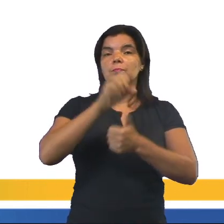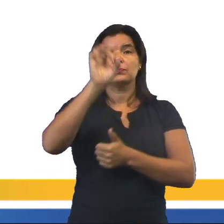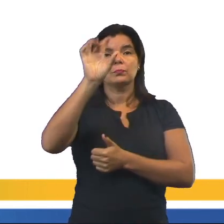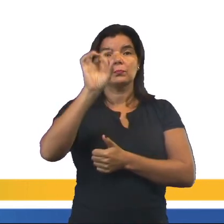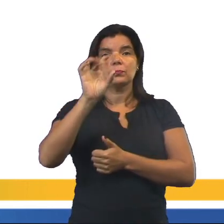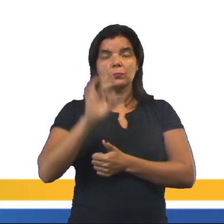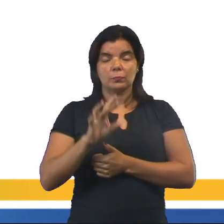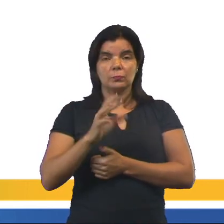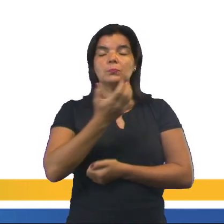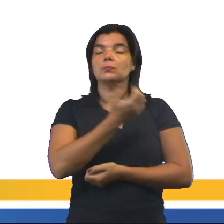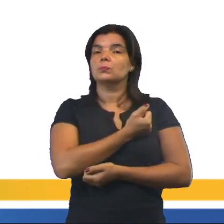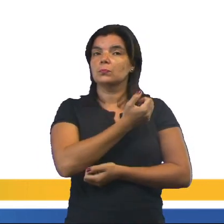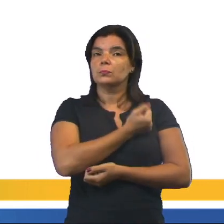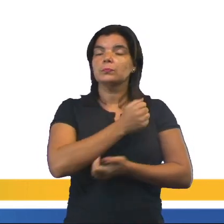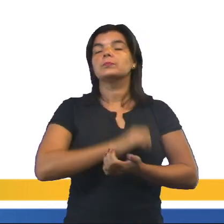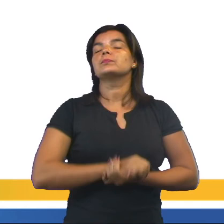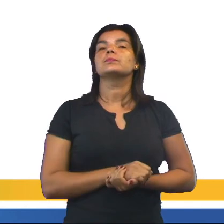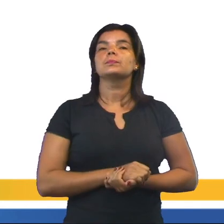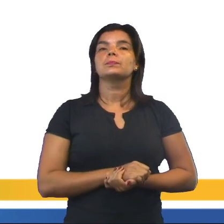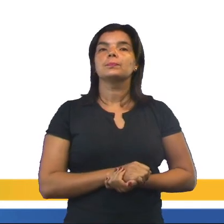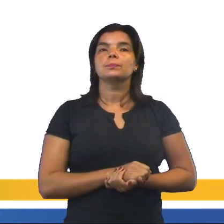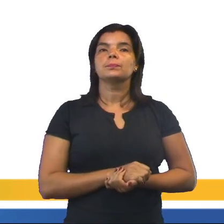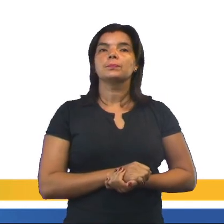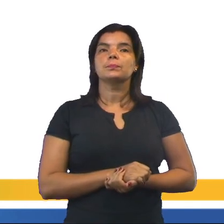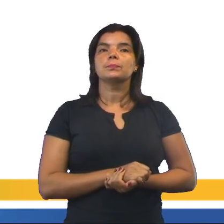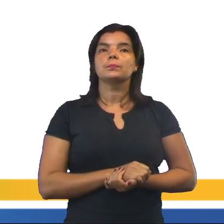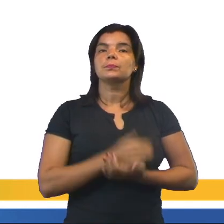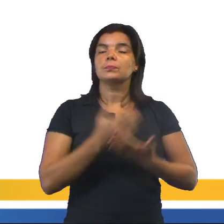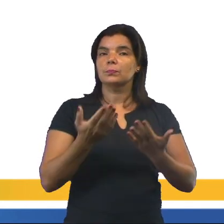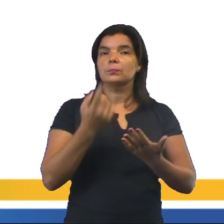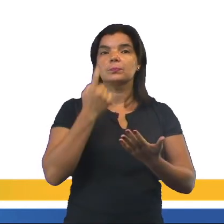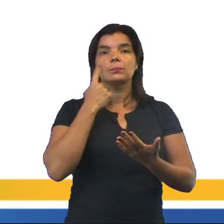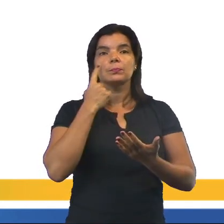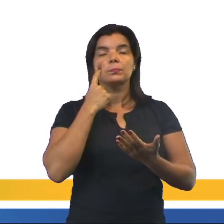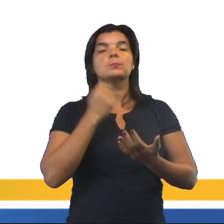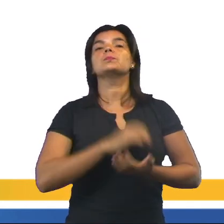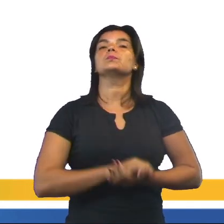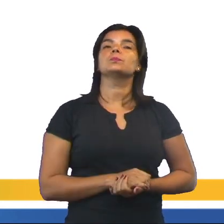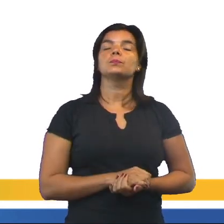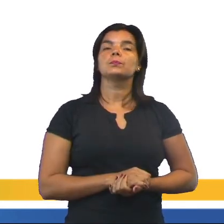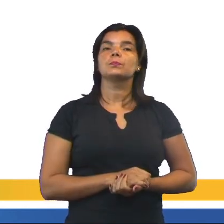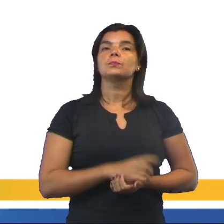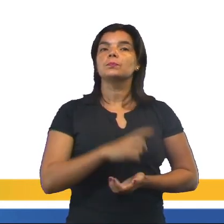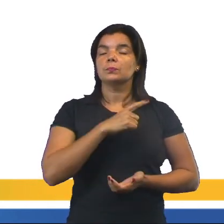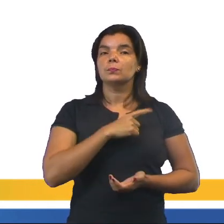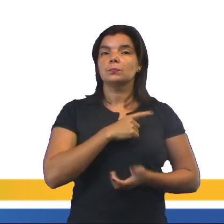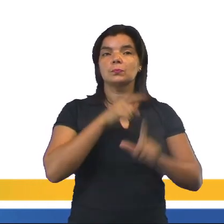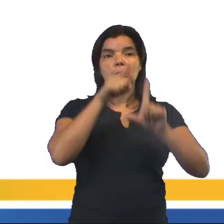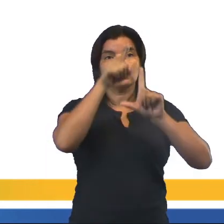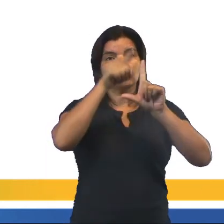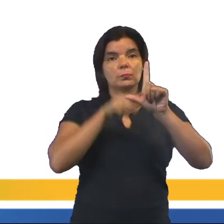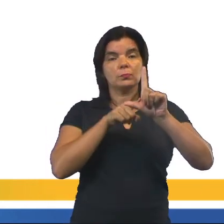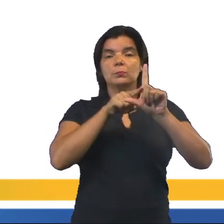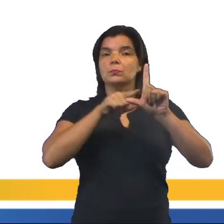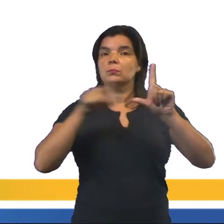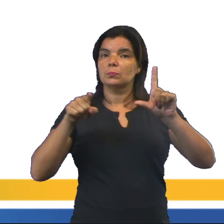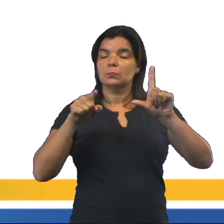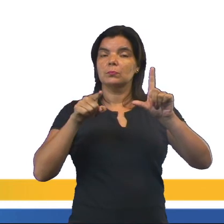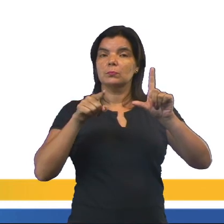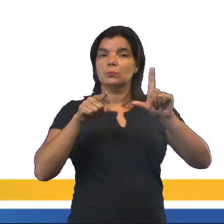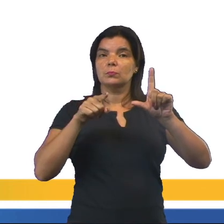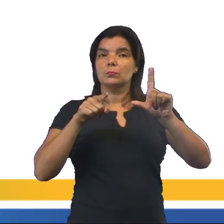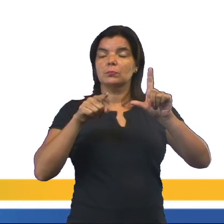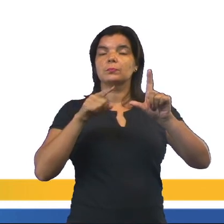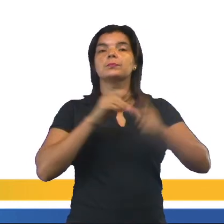cada um ao seu valor. Então, olhando aí, tá, nós temos a construção